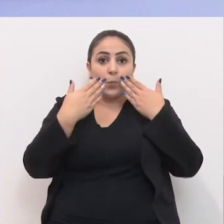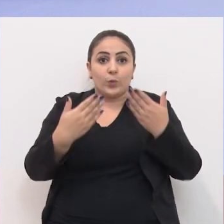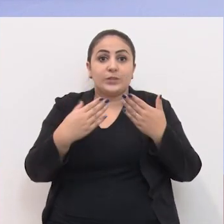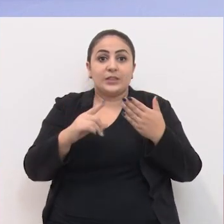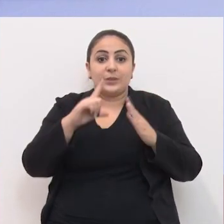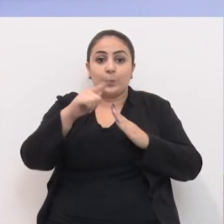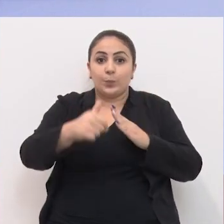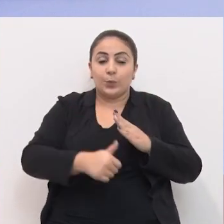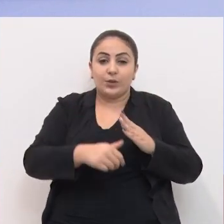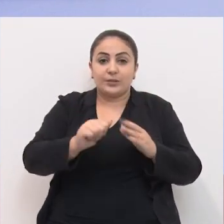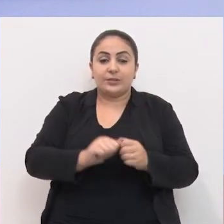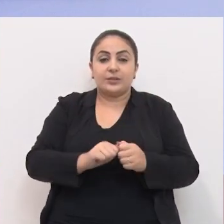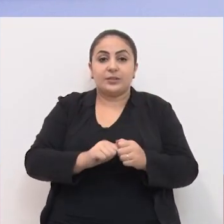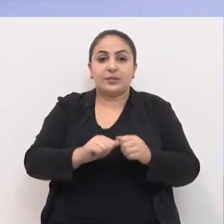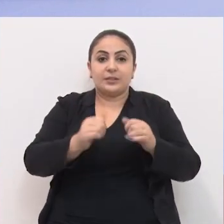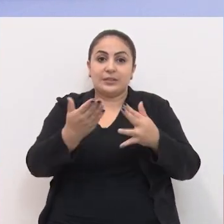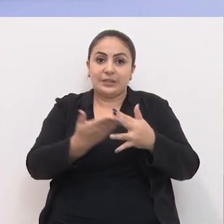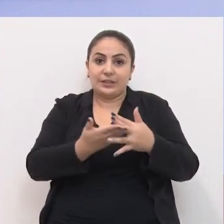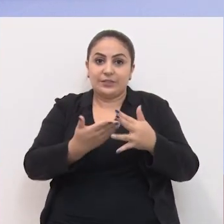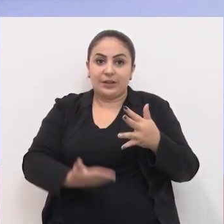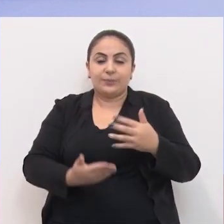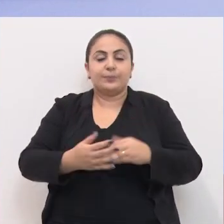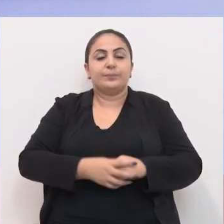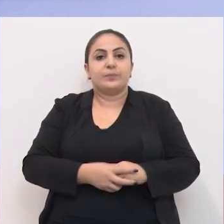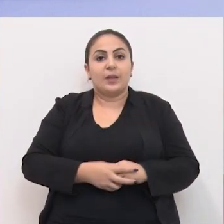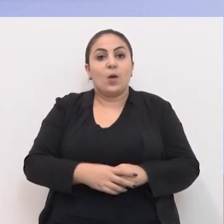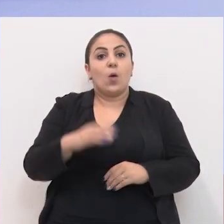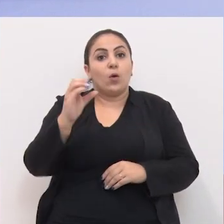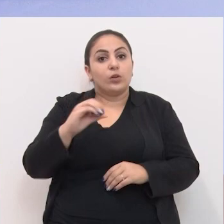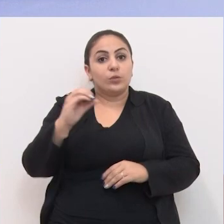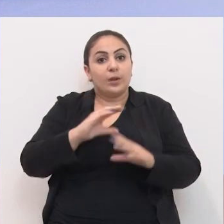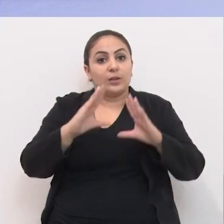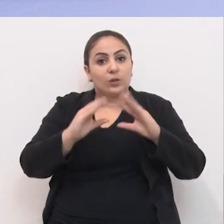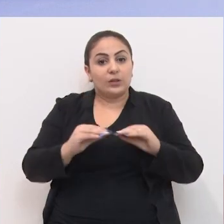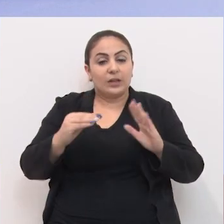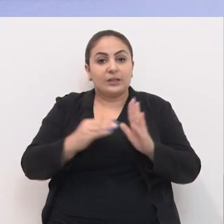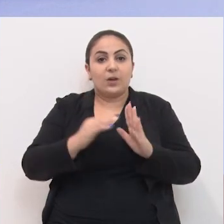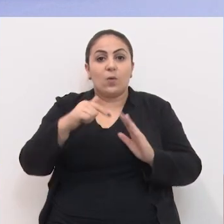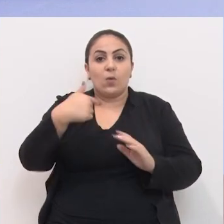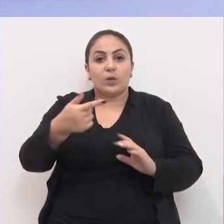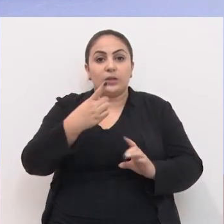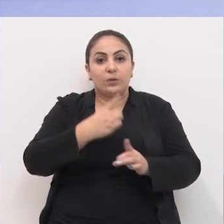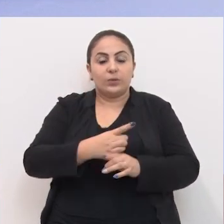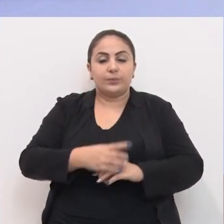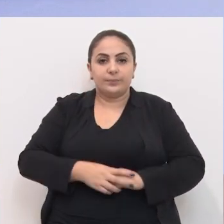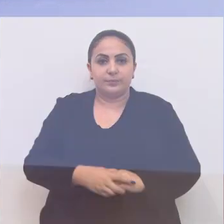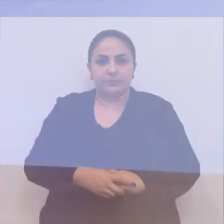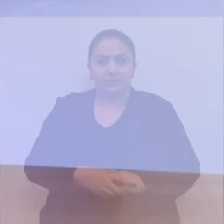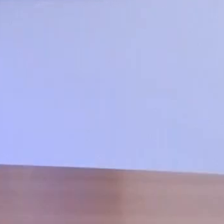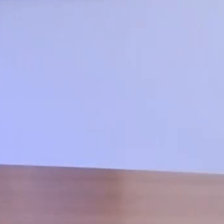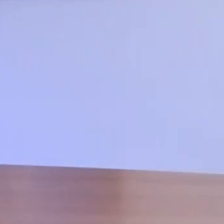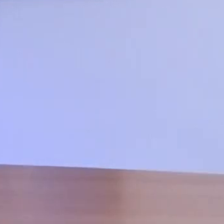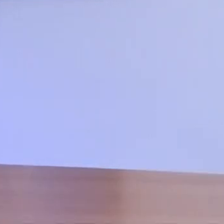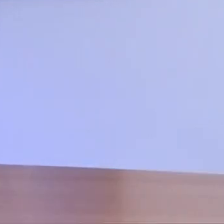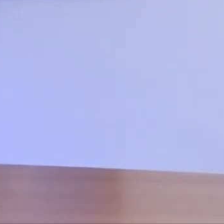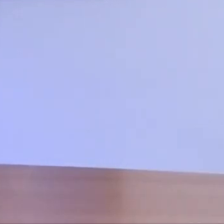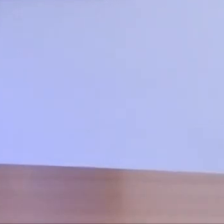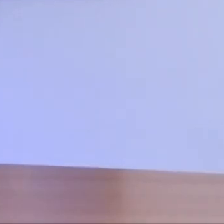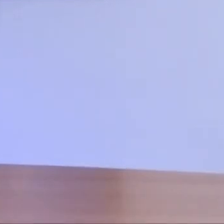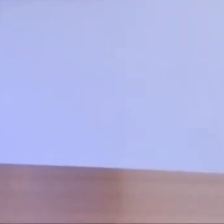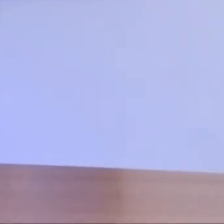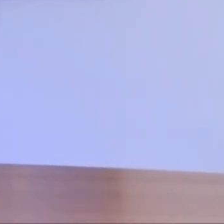usar o salão, nós estaremos direcionando principalmente, estaremos emprestando e direcionando, principalmente no